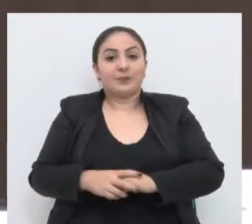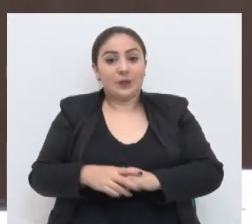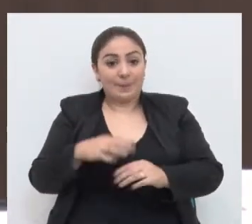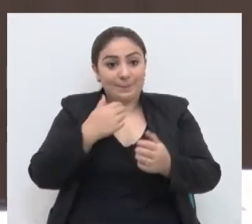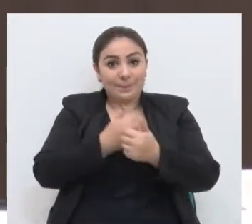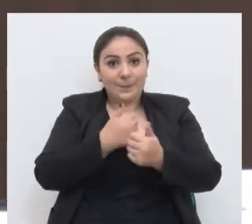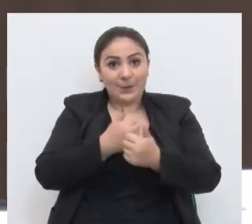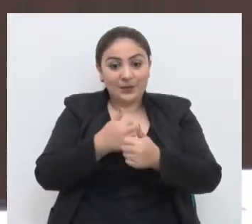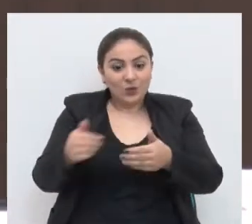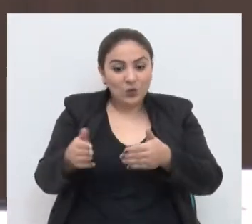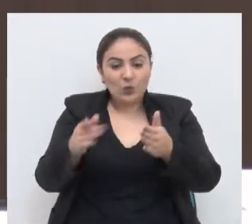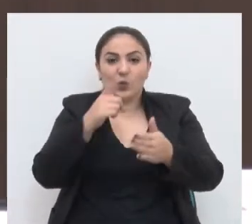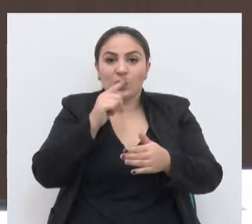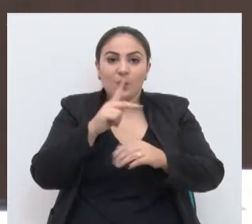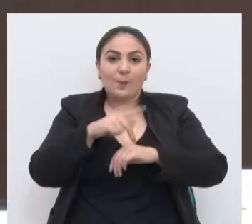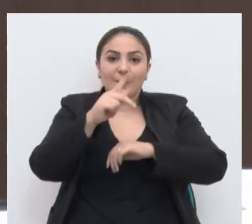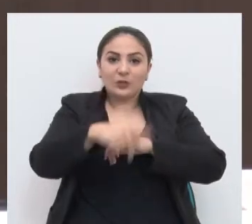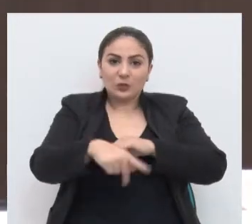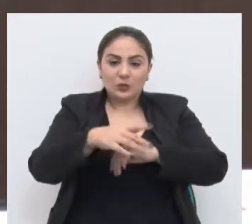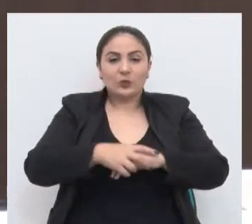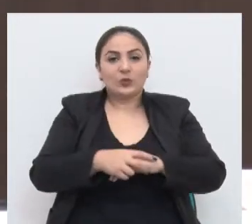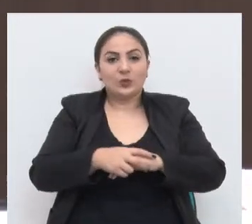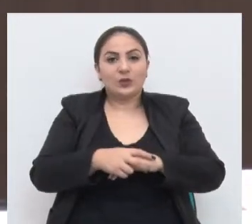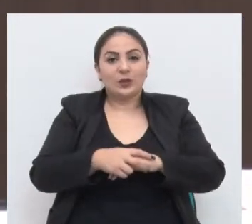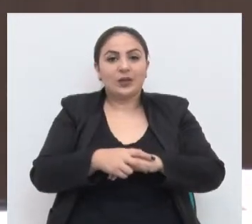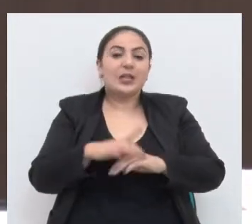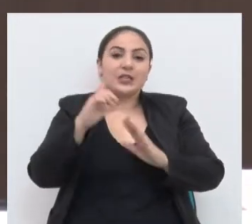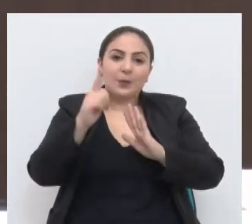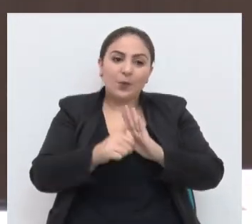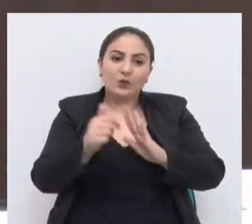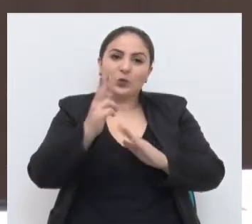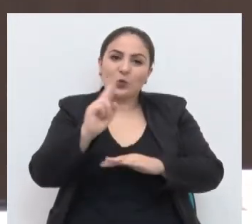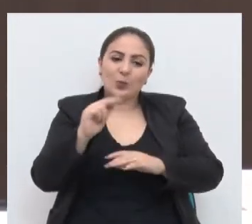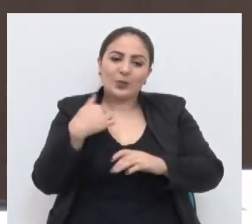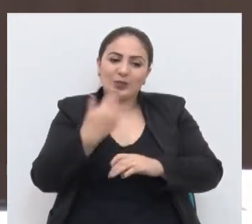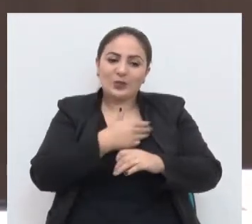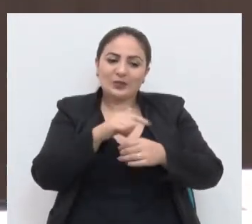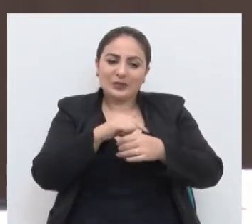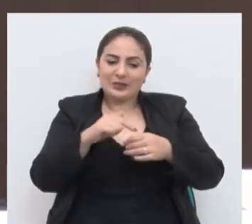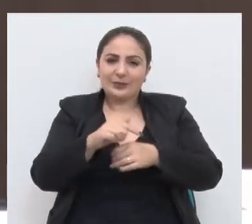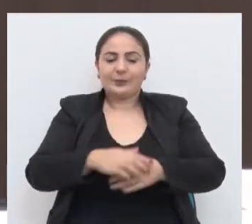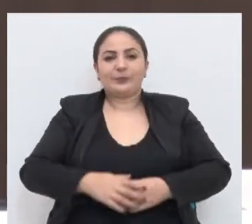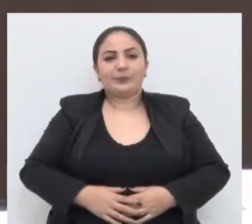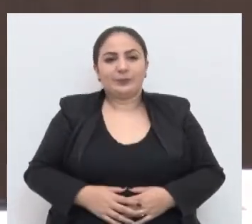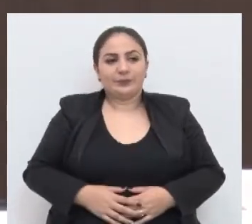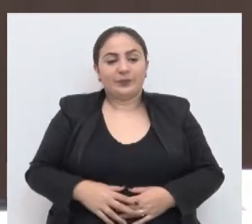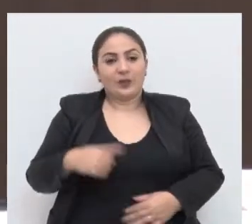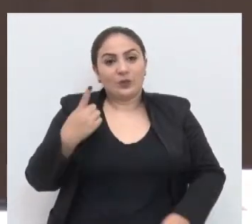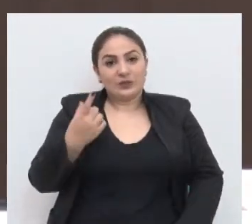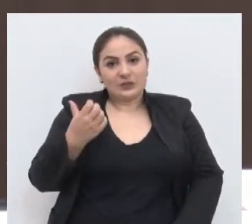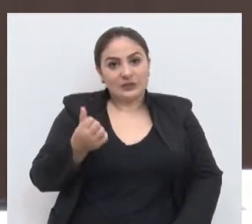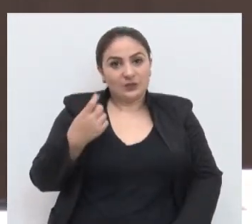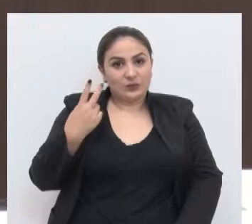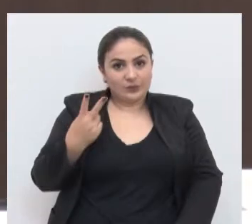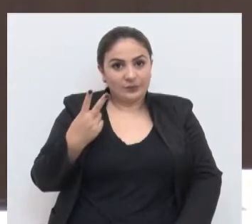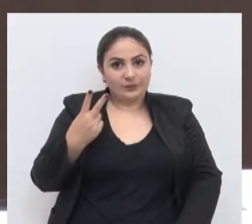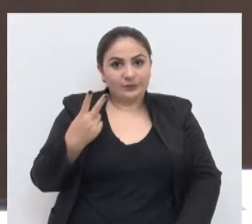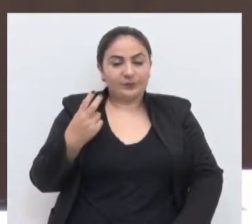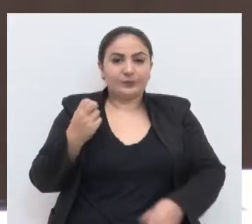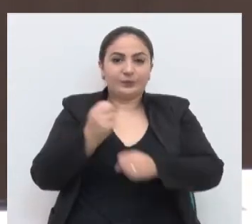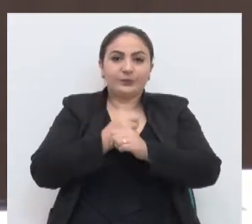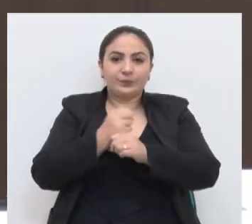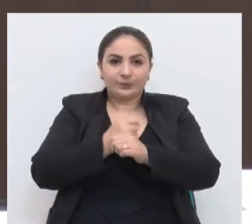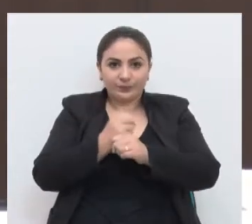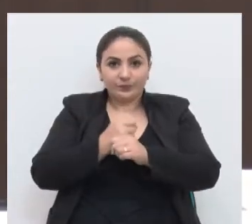margens do rio Passo Fundo, que posteriormente tornou-se, vereador Gleison, o nome da nossa cidade. Aos 162